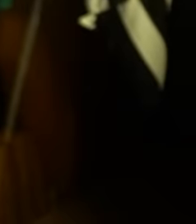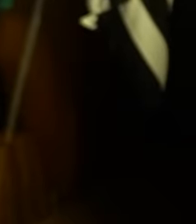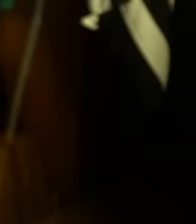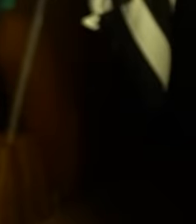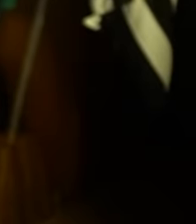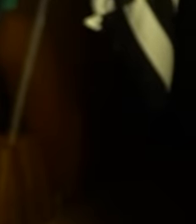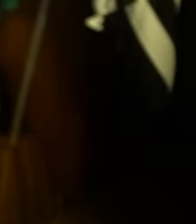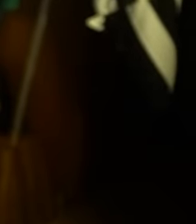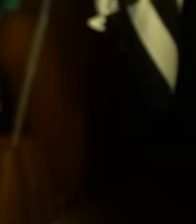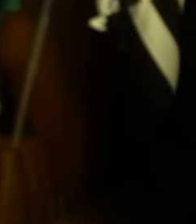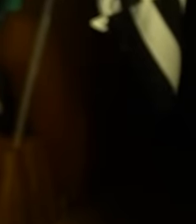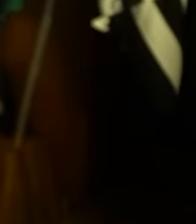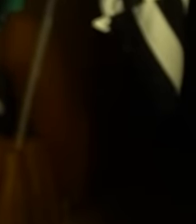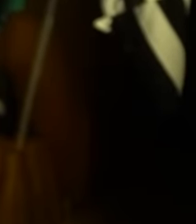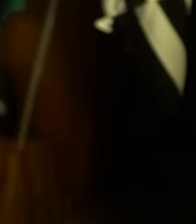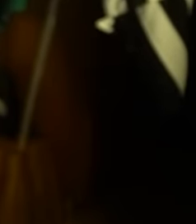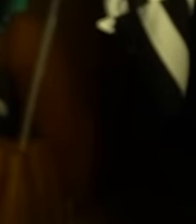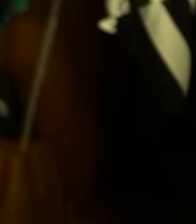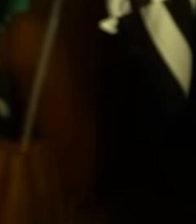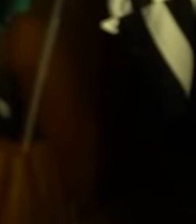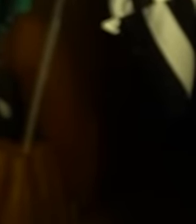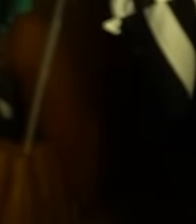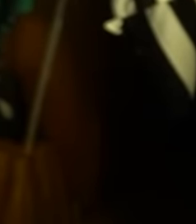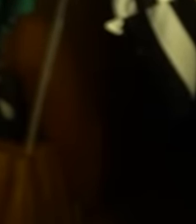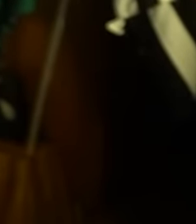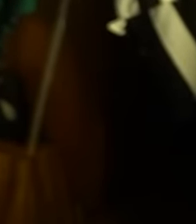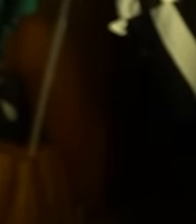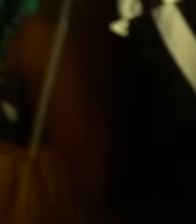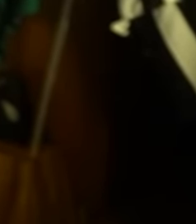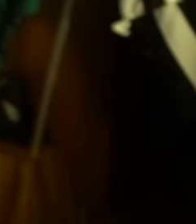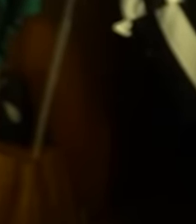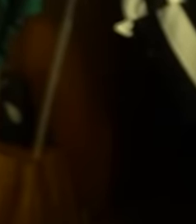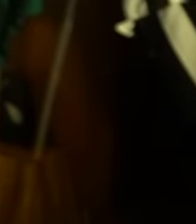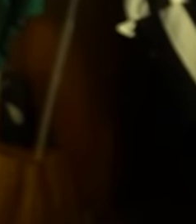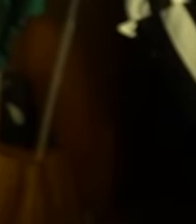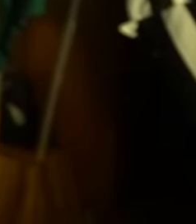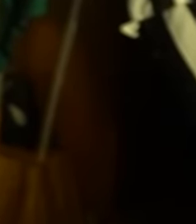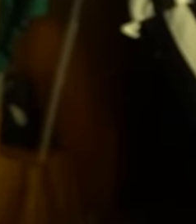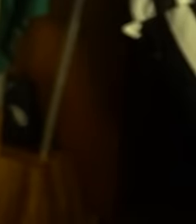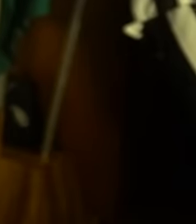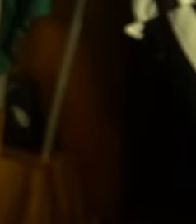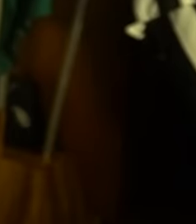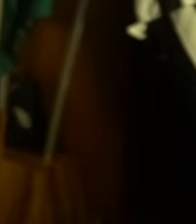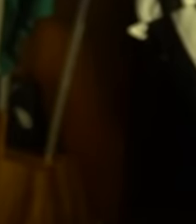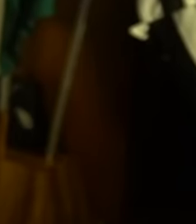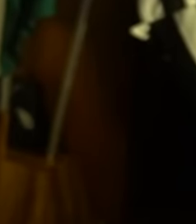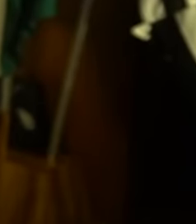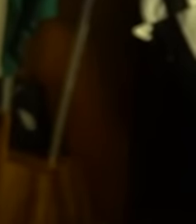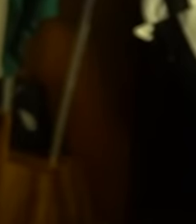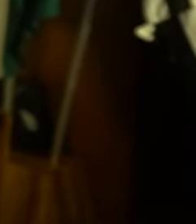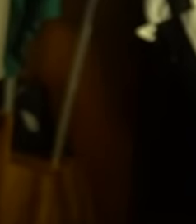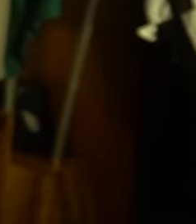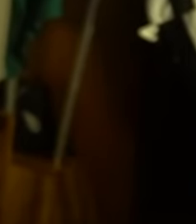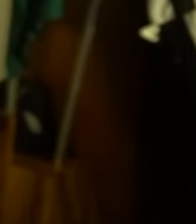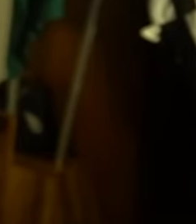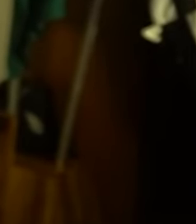custódia. Você que já está acostumado a assistir os vídeos do canal, sabe do que eu estou falando. São aqueles hospitais que mantêm os presos que têm problemas graves